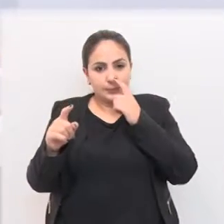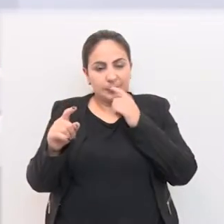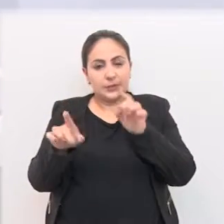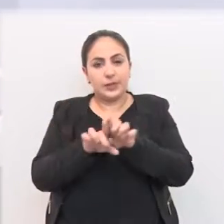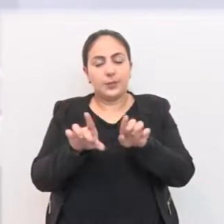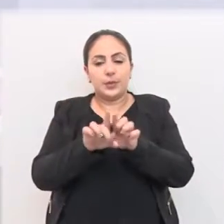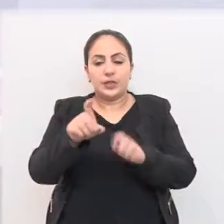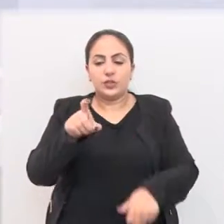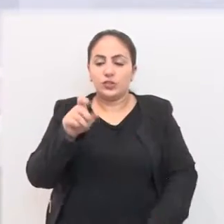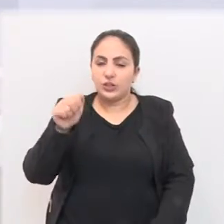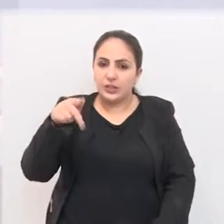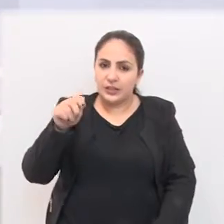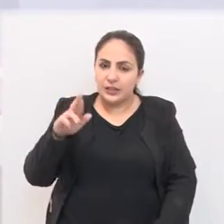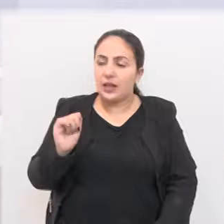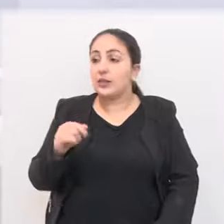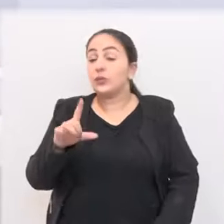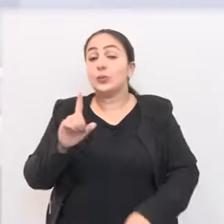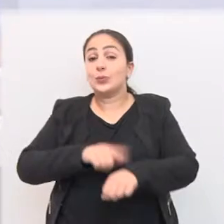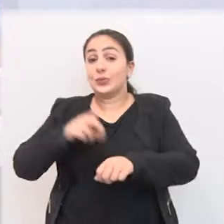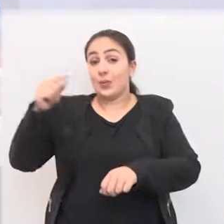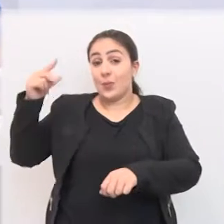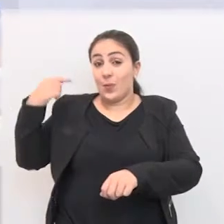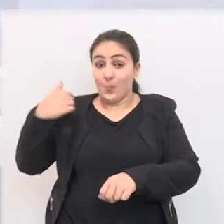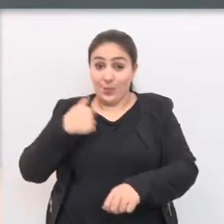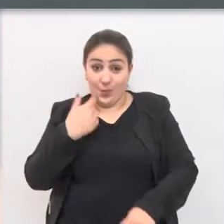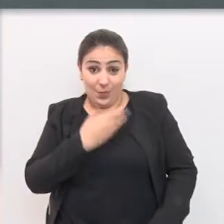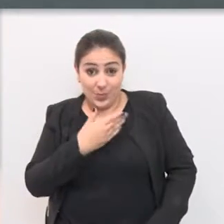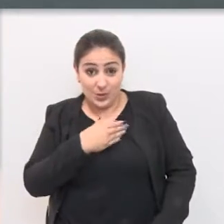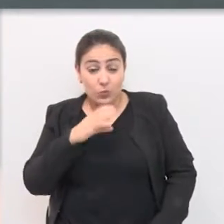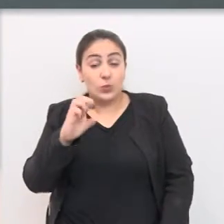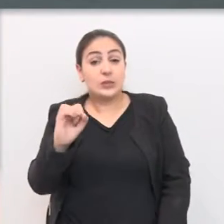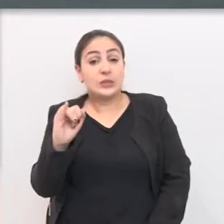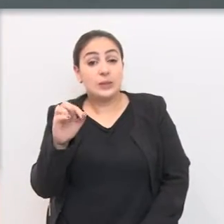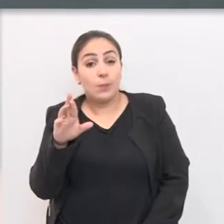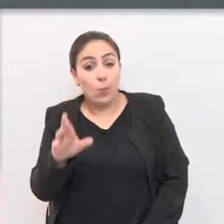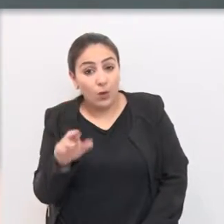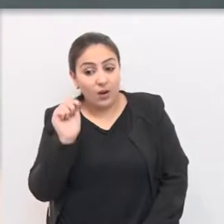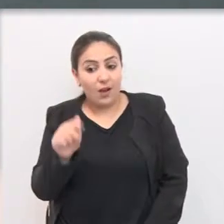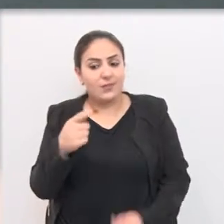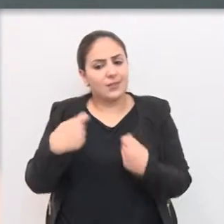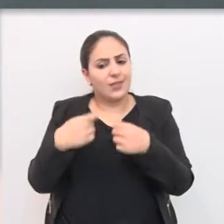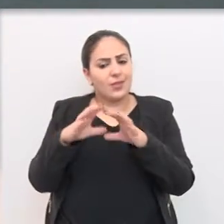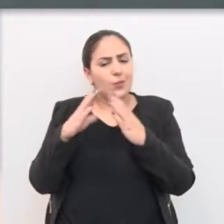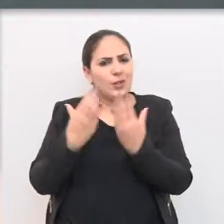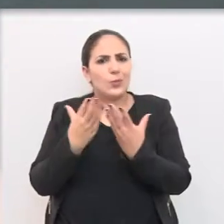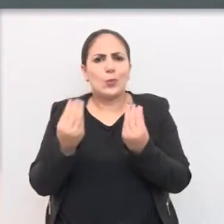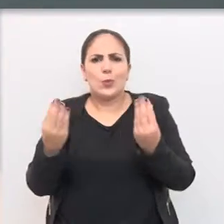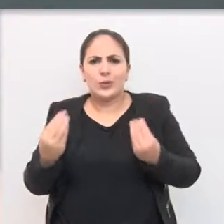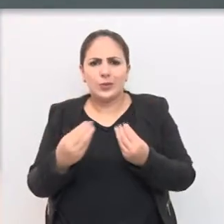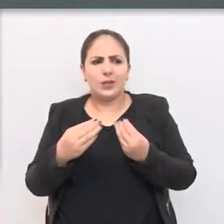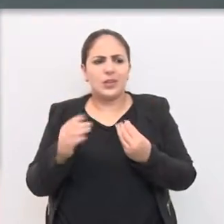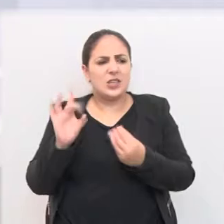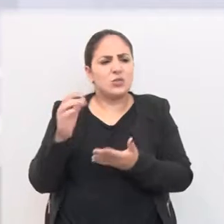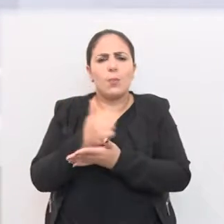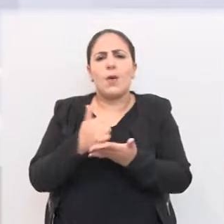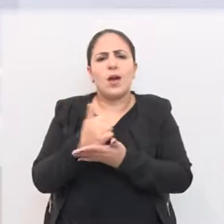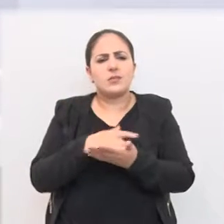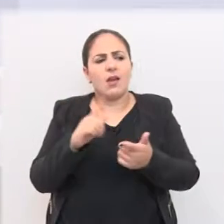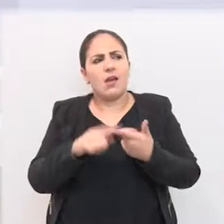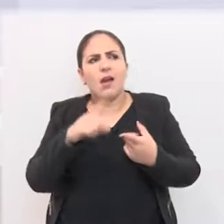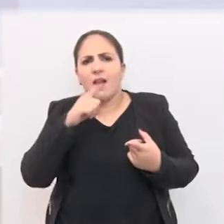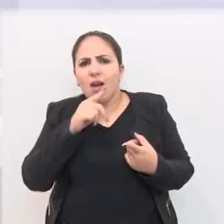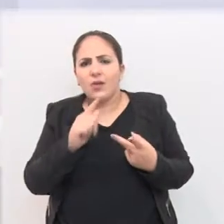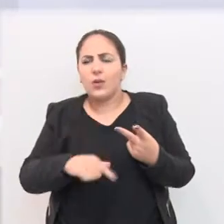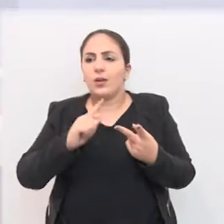que as demandas, meu amigo Seymour, que as necessidades daquela comunidade eram muitas e eram básicas,